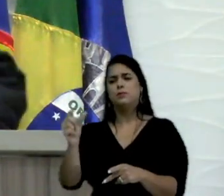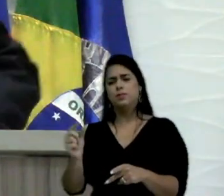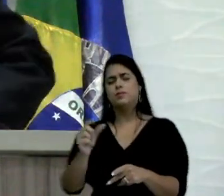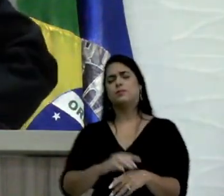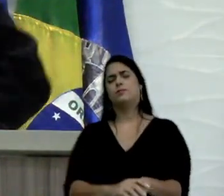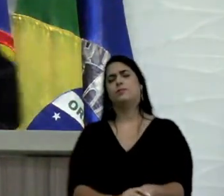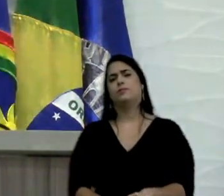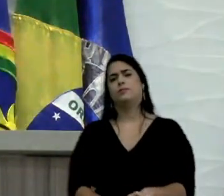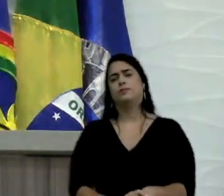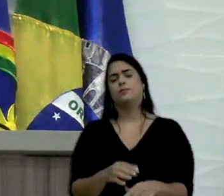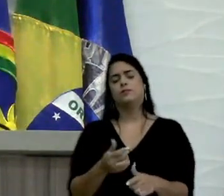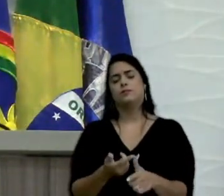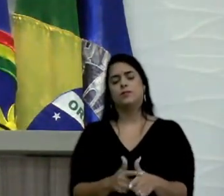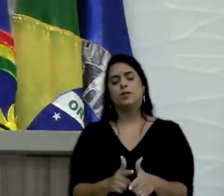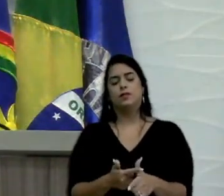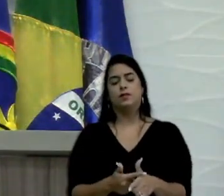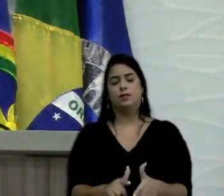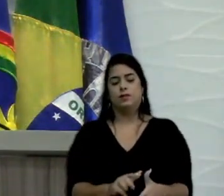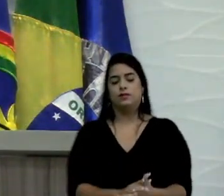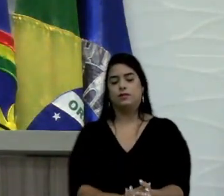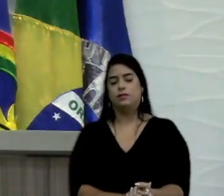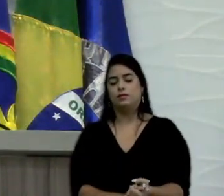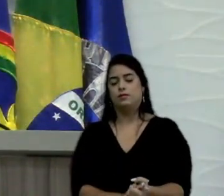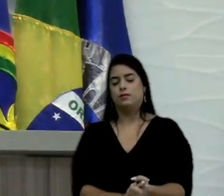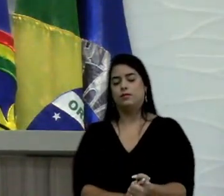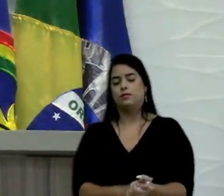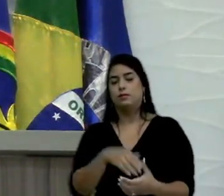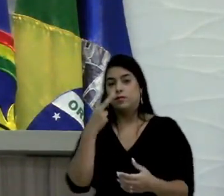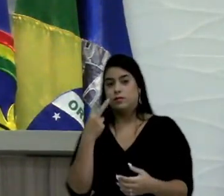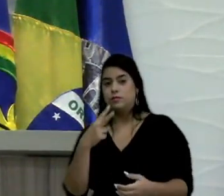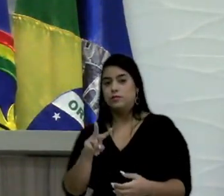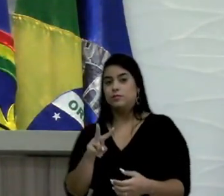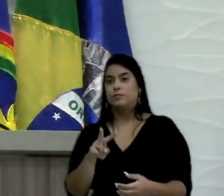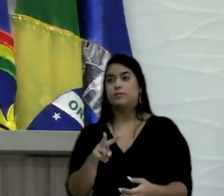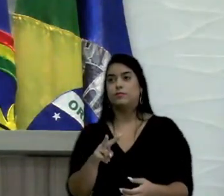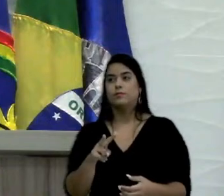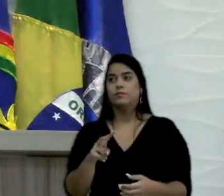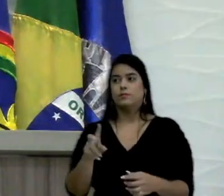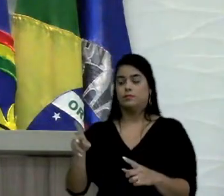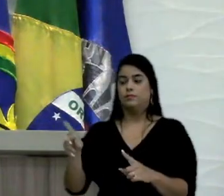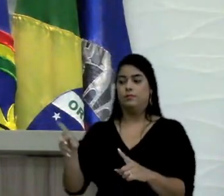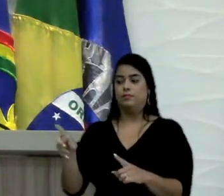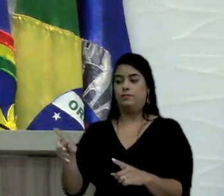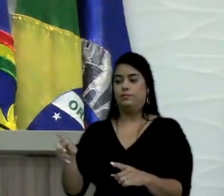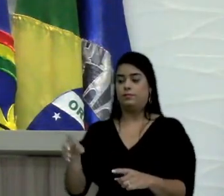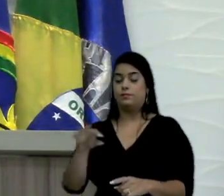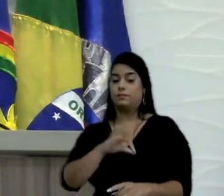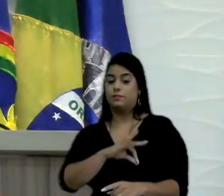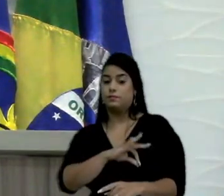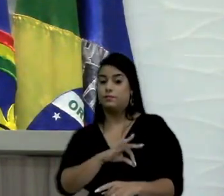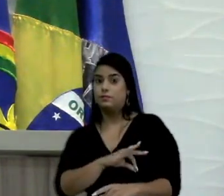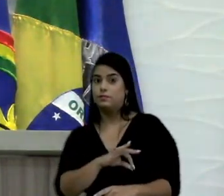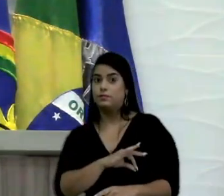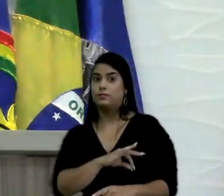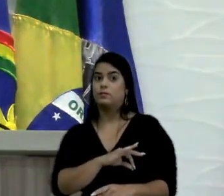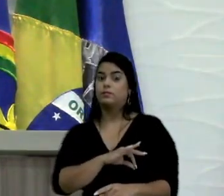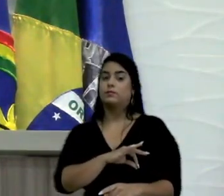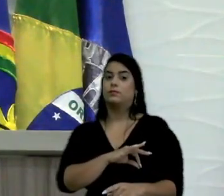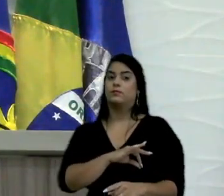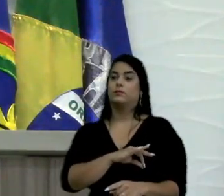o cara vê uma roc do roc subindo aqui no sítio ele já diz ol Estou por ali quero pegar nós aí